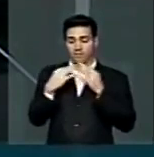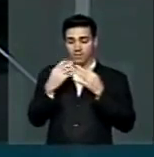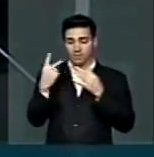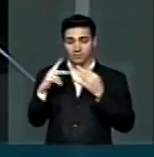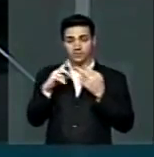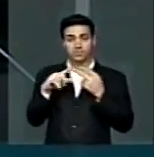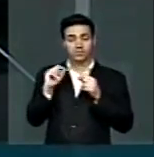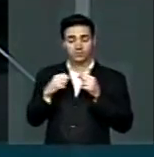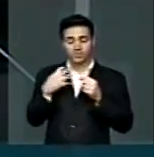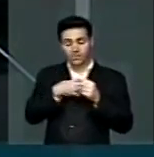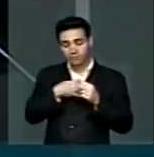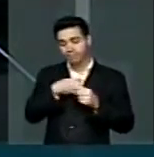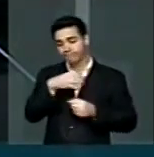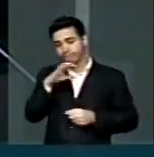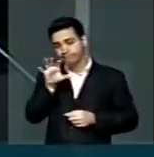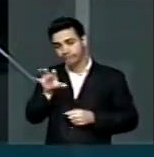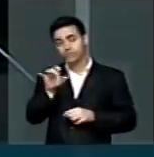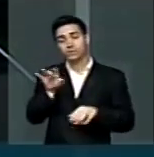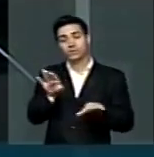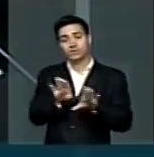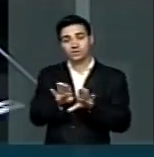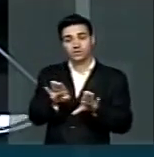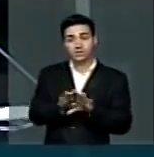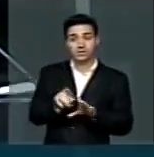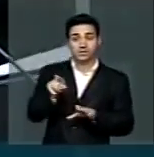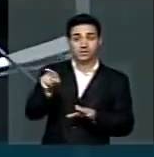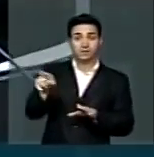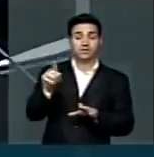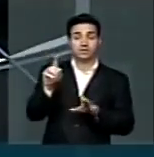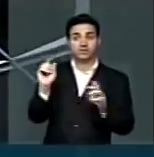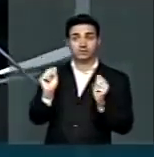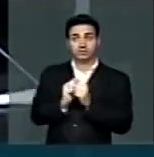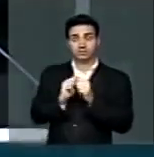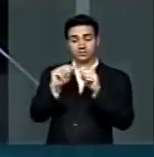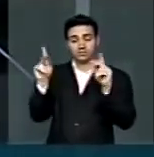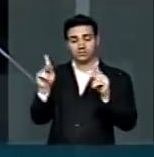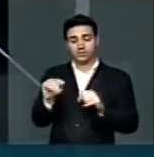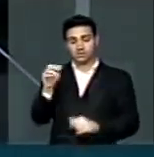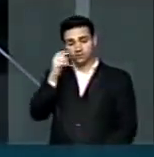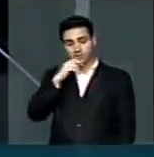Edith as nossas condolências e ela que esteja na paz do Senhor. Muito obrigado, senhor presidente.